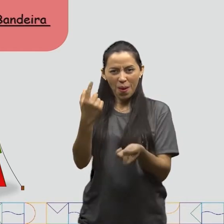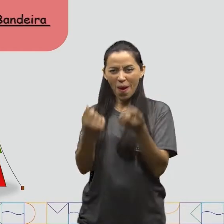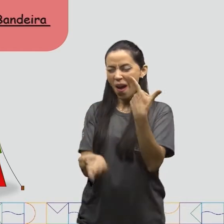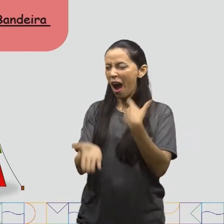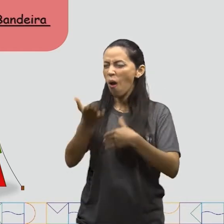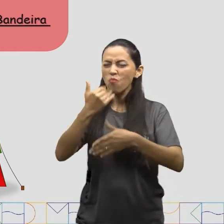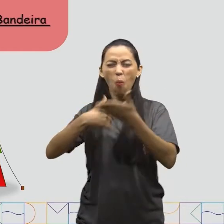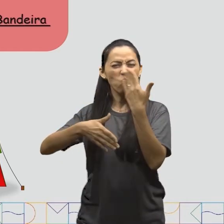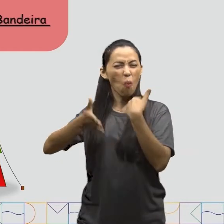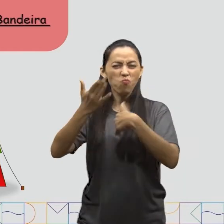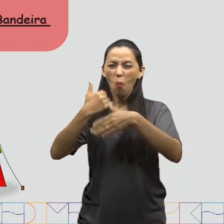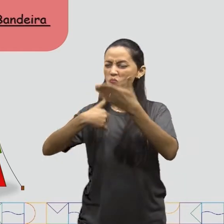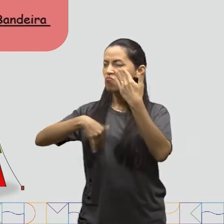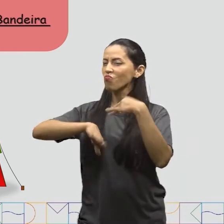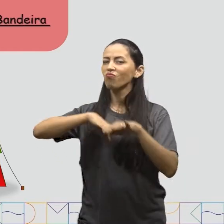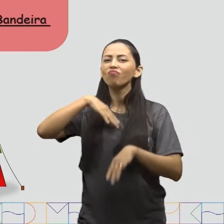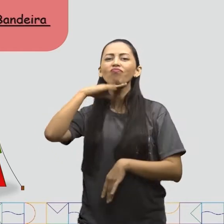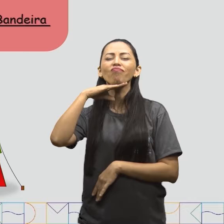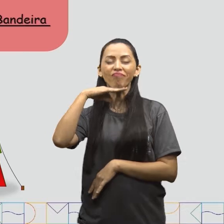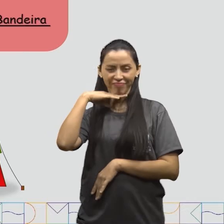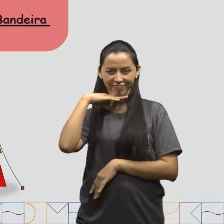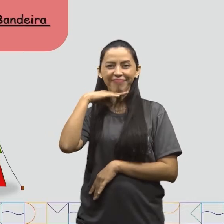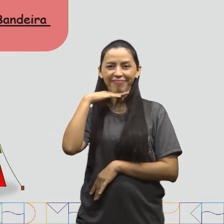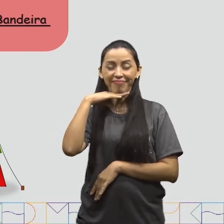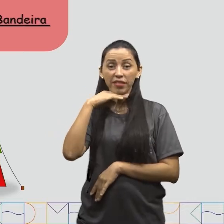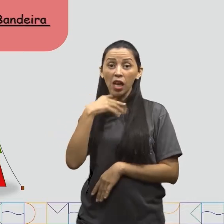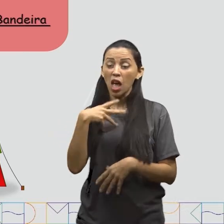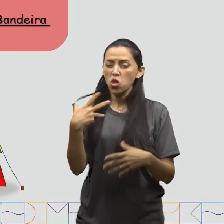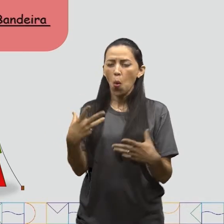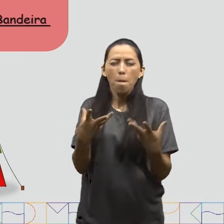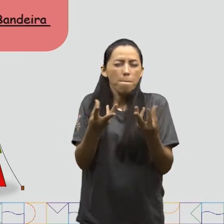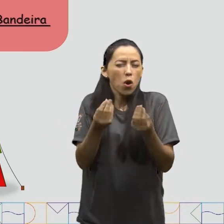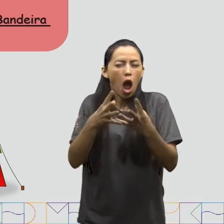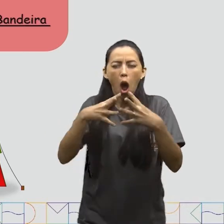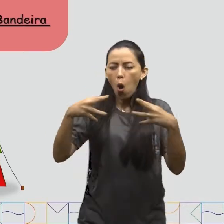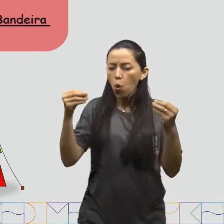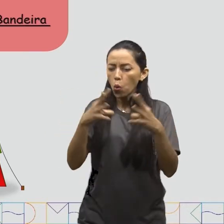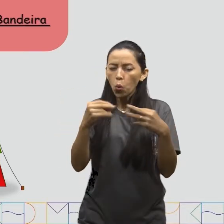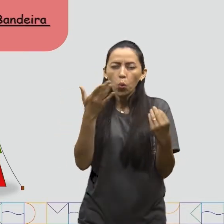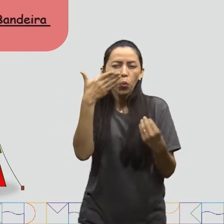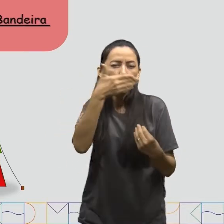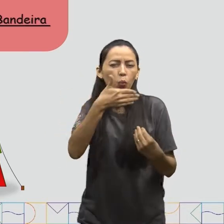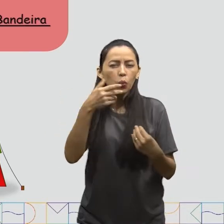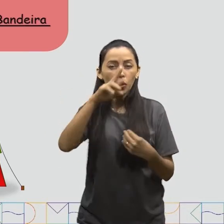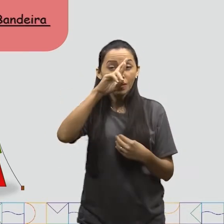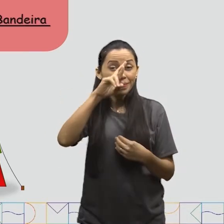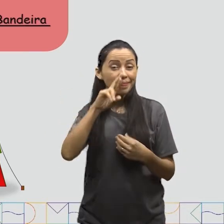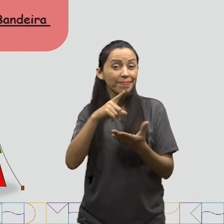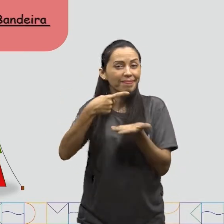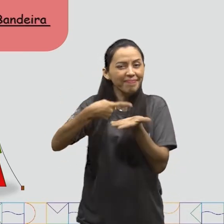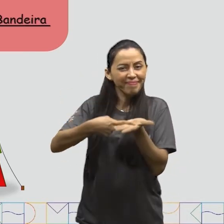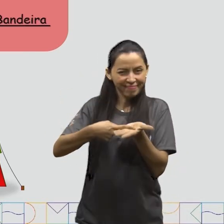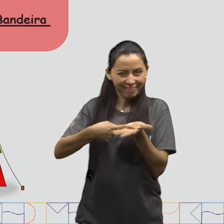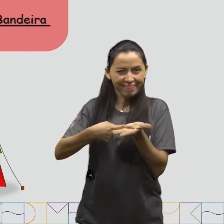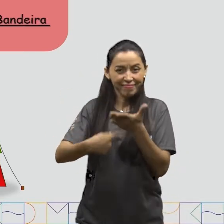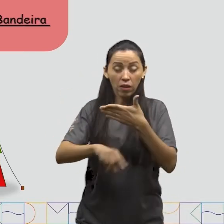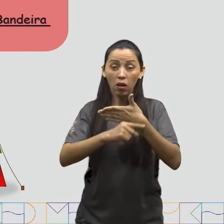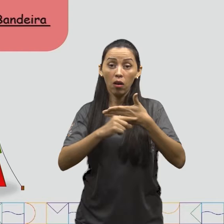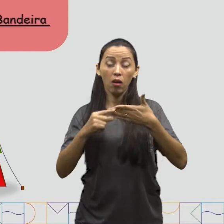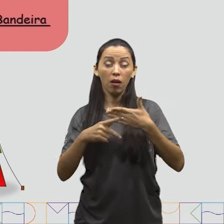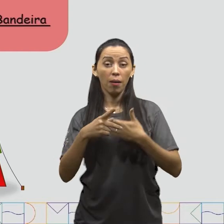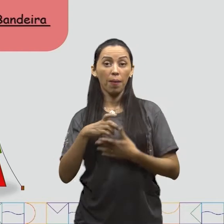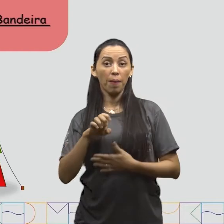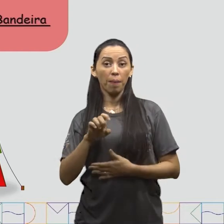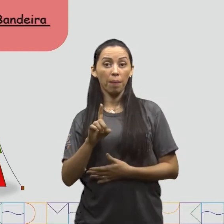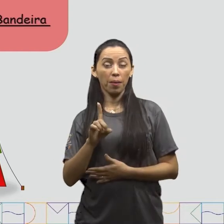que quiserem, quanto for que os contente. Um montão de algodão doce, guaraná e